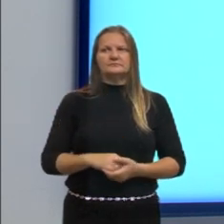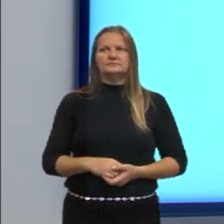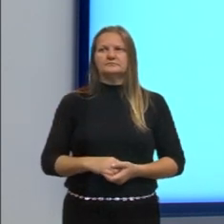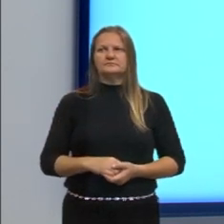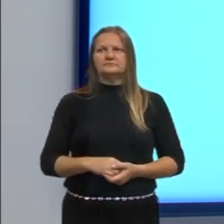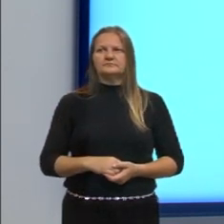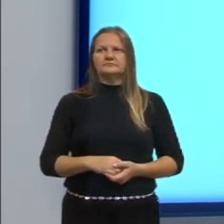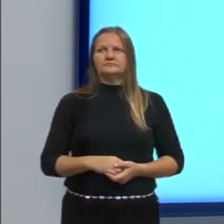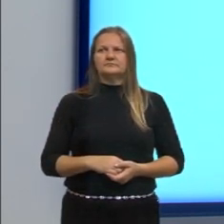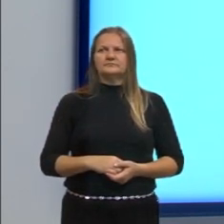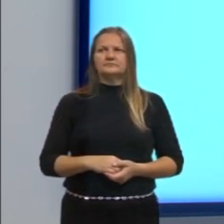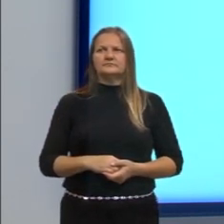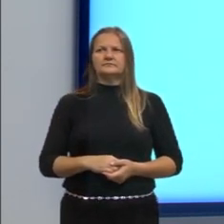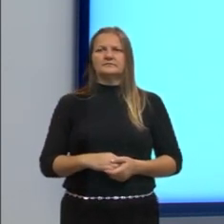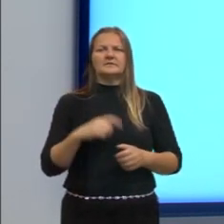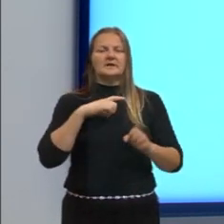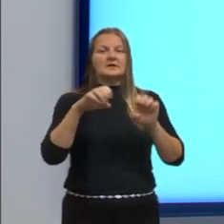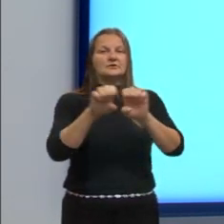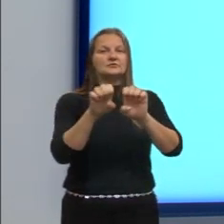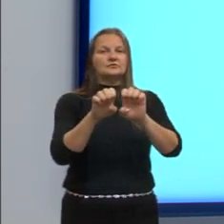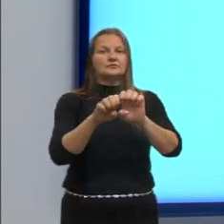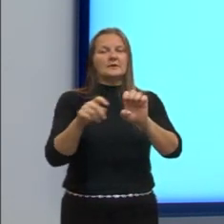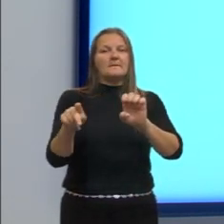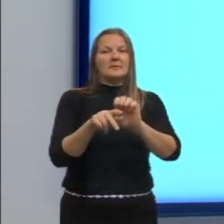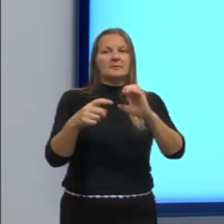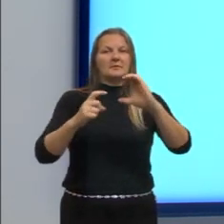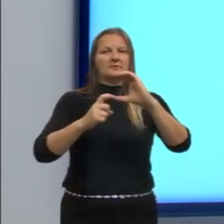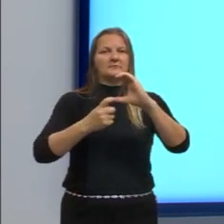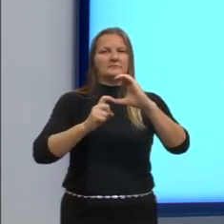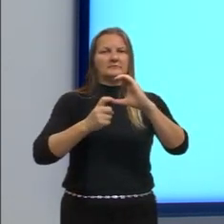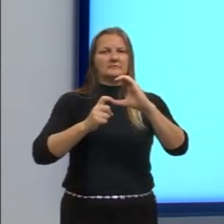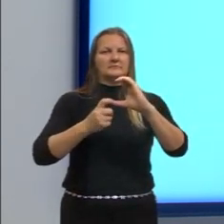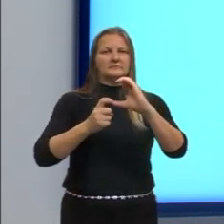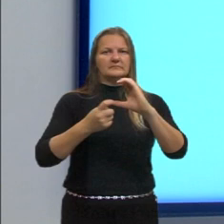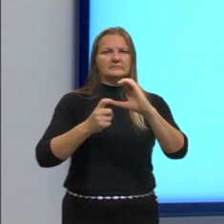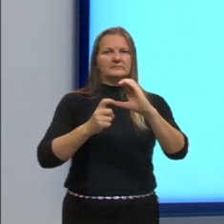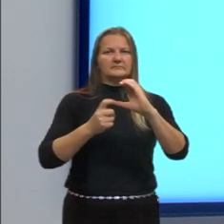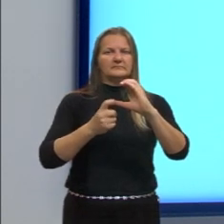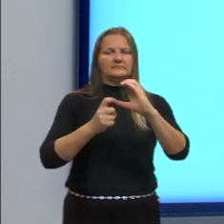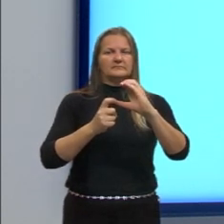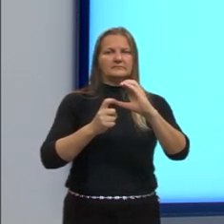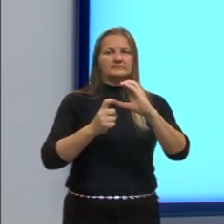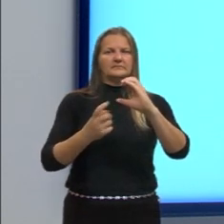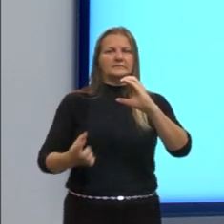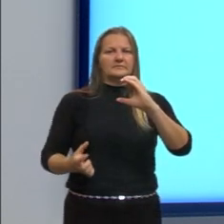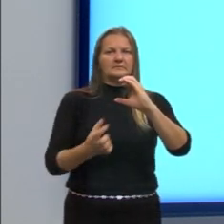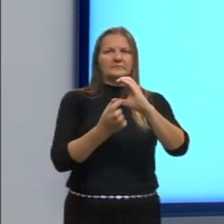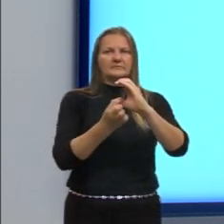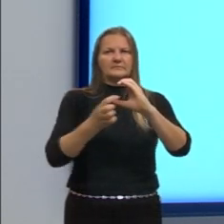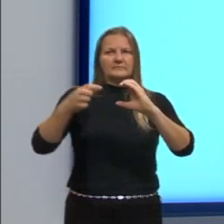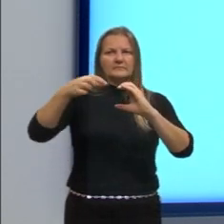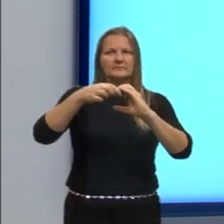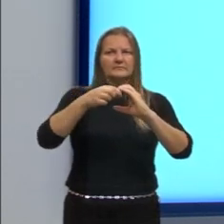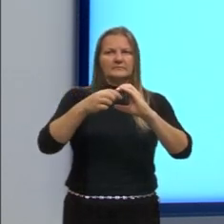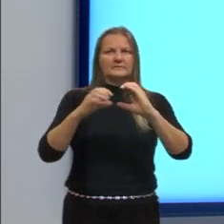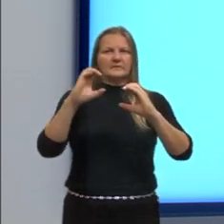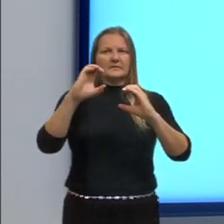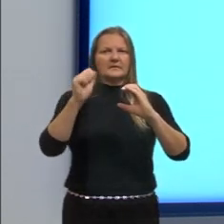1 radical ali que faz parte da cadeia carbônica né já que é uma macromolécula e uma carboxila